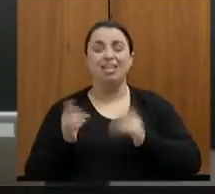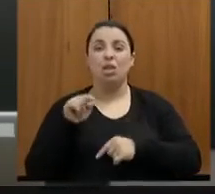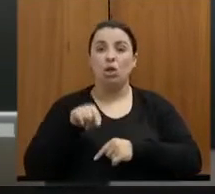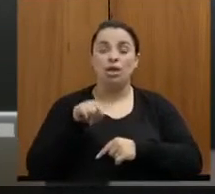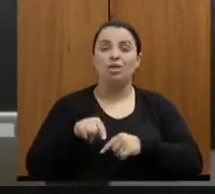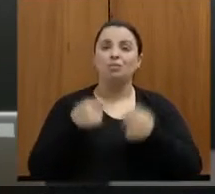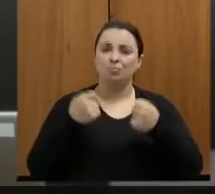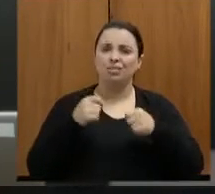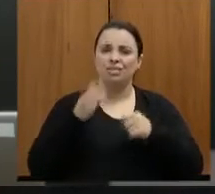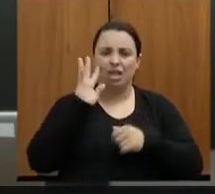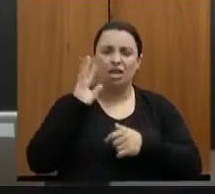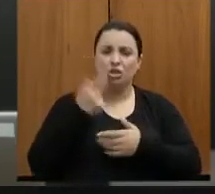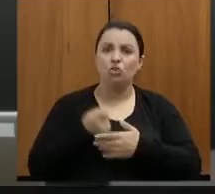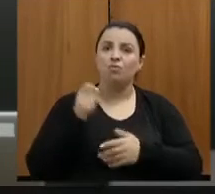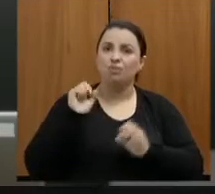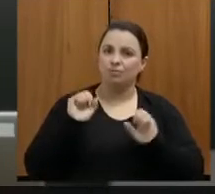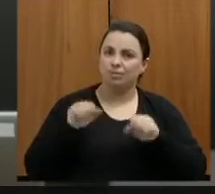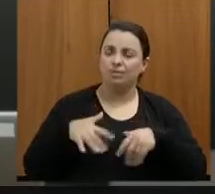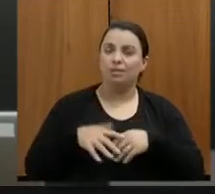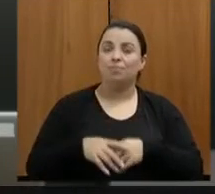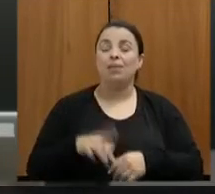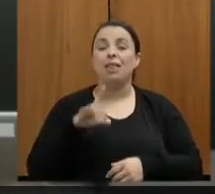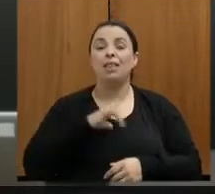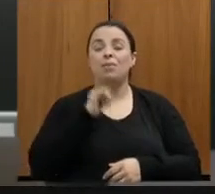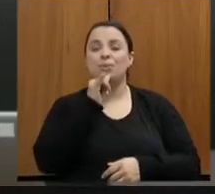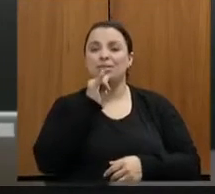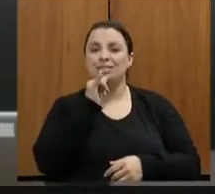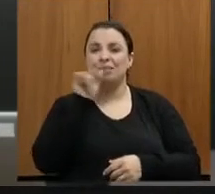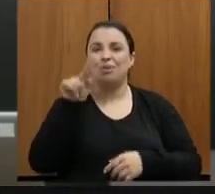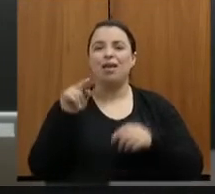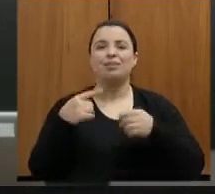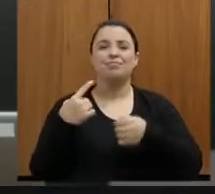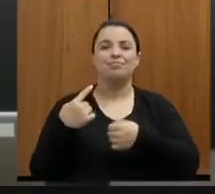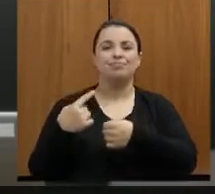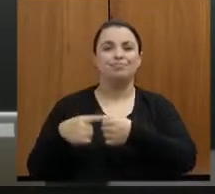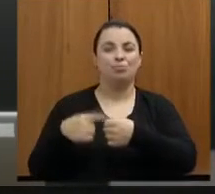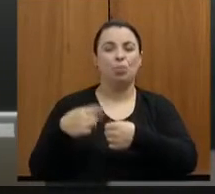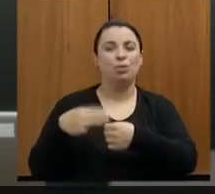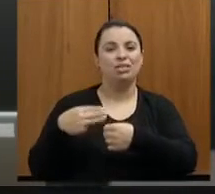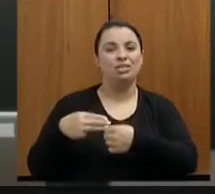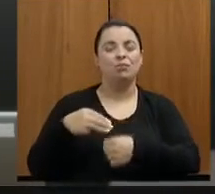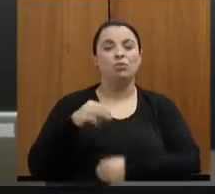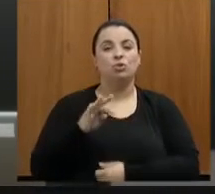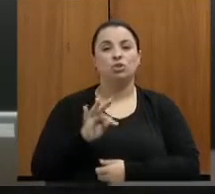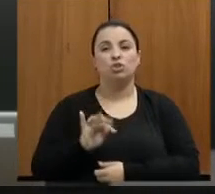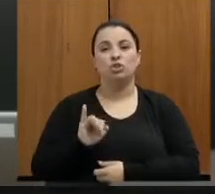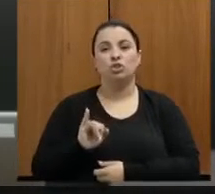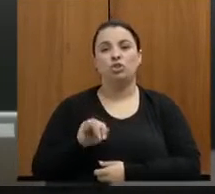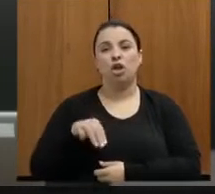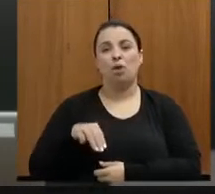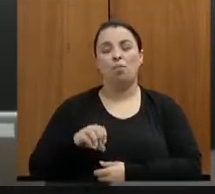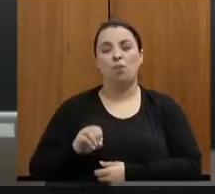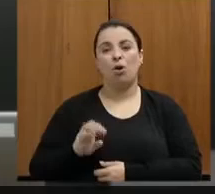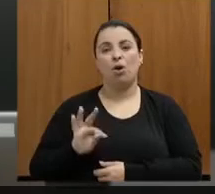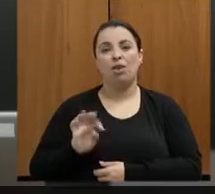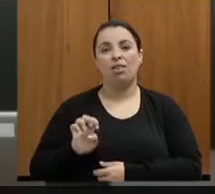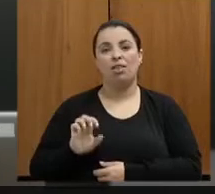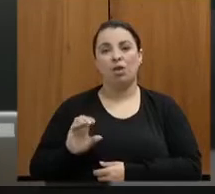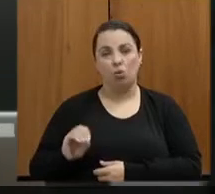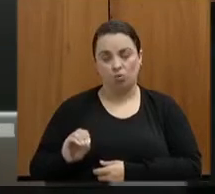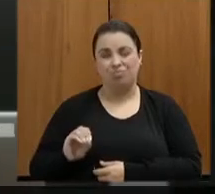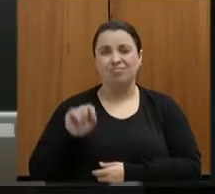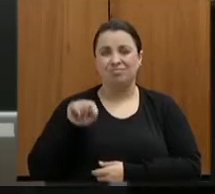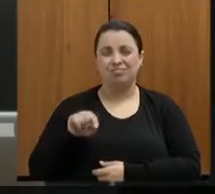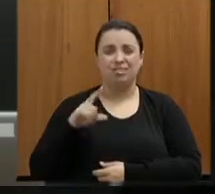solucionados. Nós temos aí no município de Timóteo uma situação que se arrasta há muitos anos,